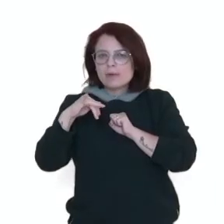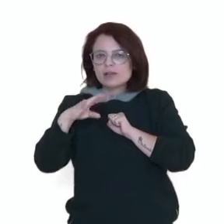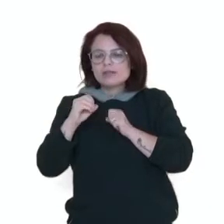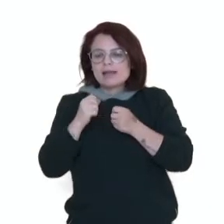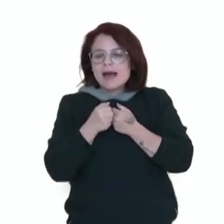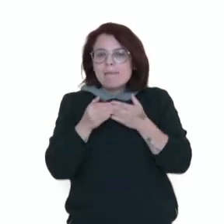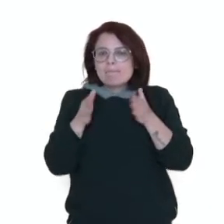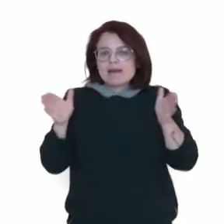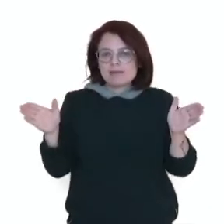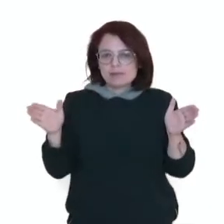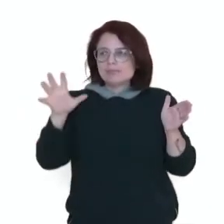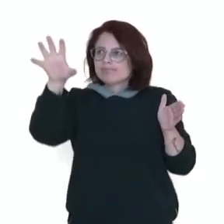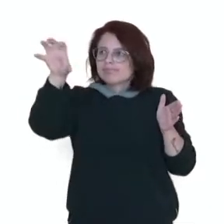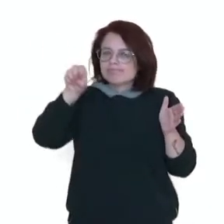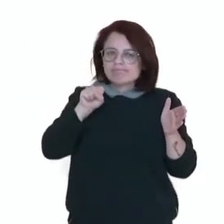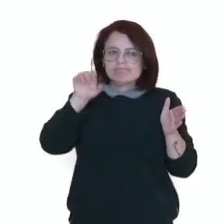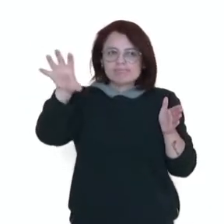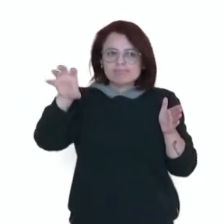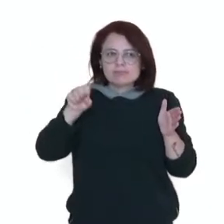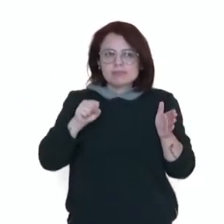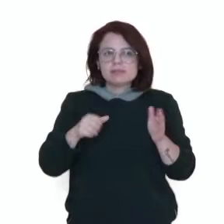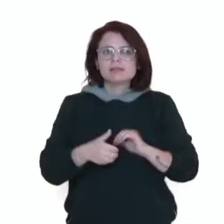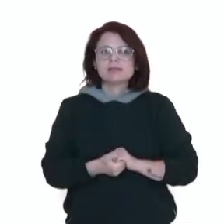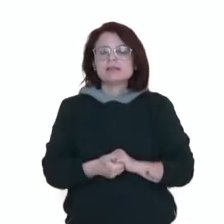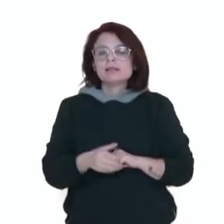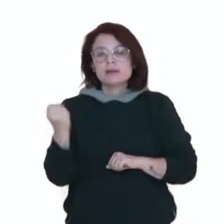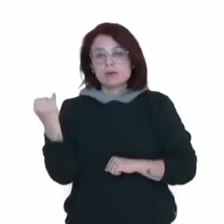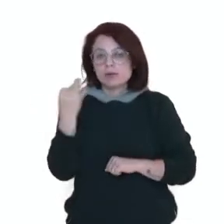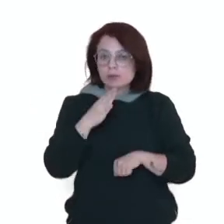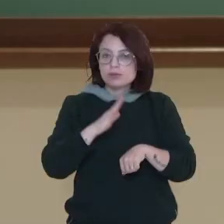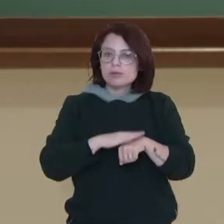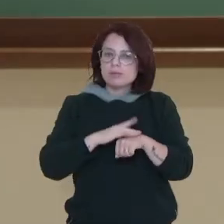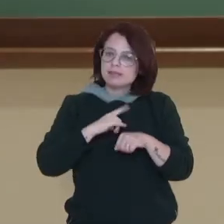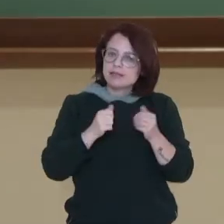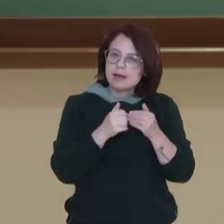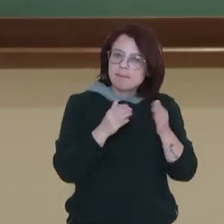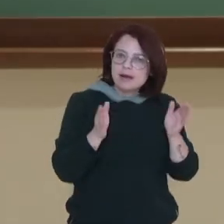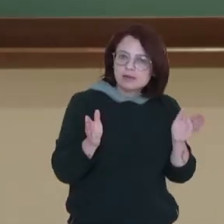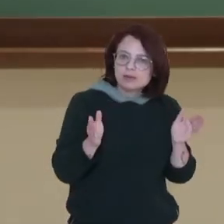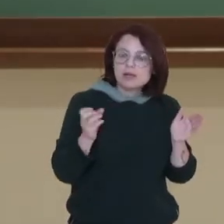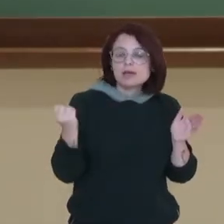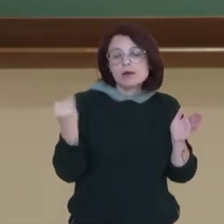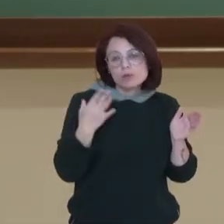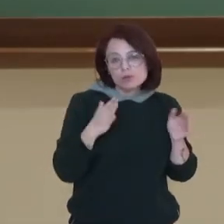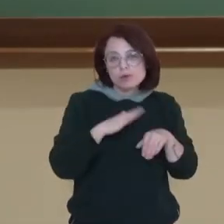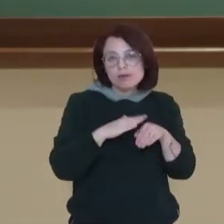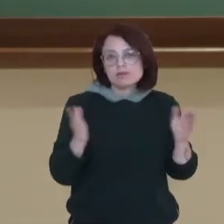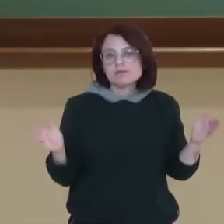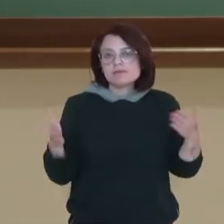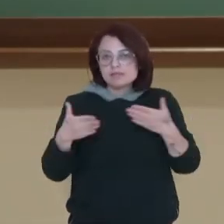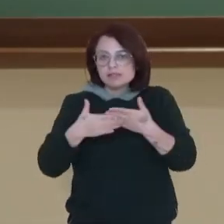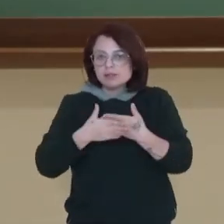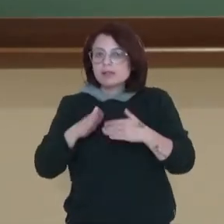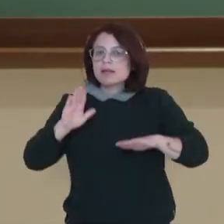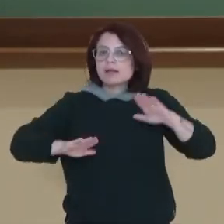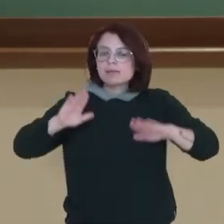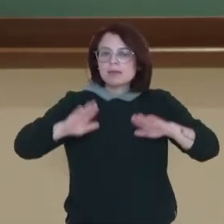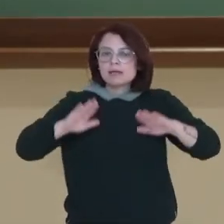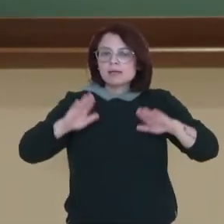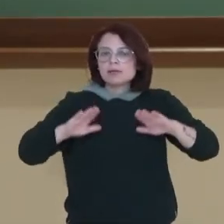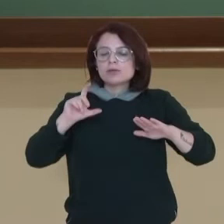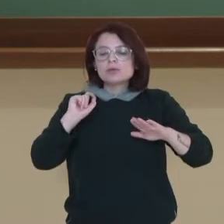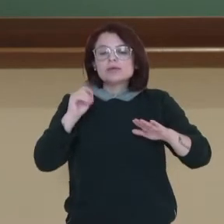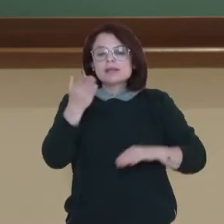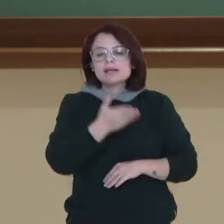Esse ostíolo aqui aberto. Então, em alguns momentos ele estará aberto, em outros momentos estará fechado. Tudo depende do que a planta